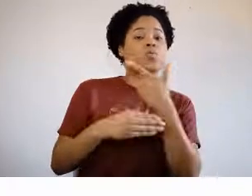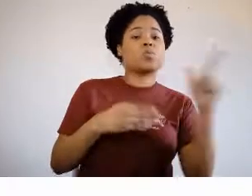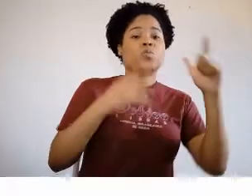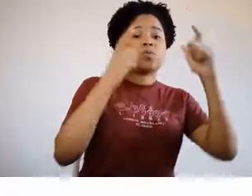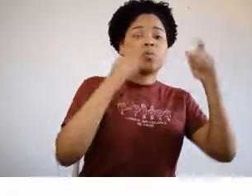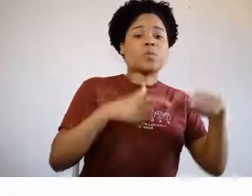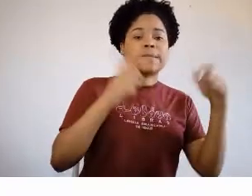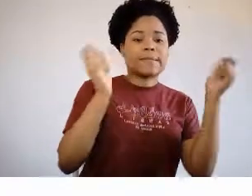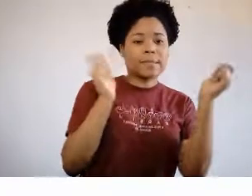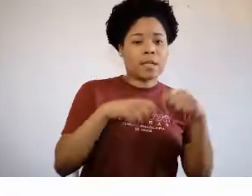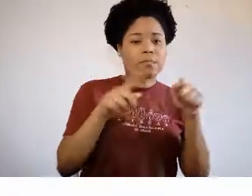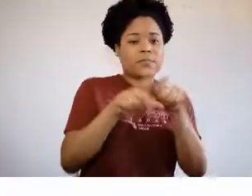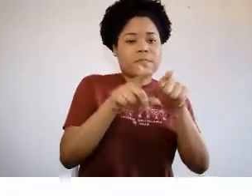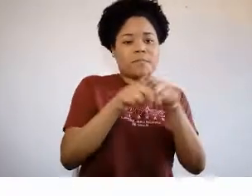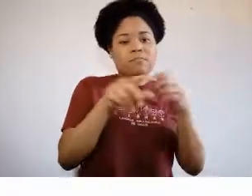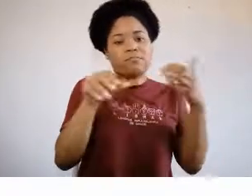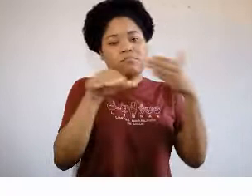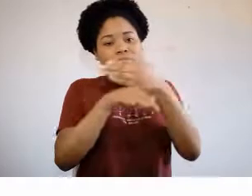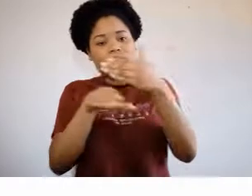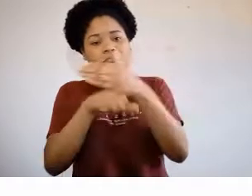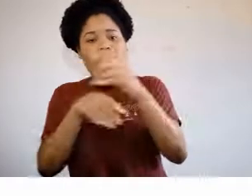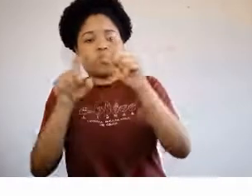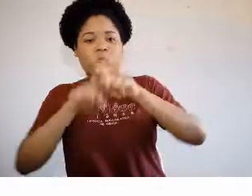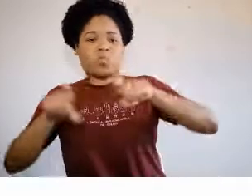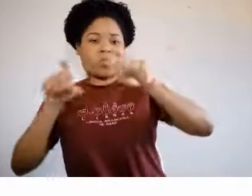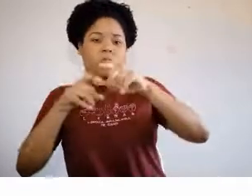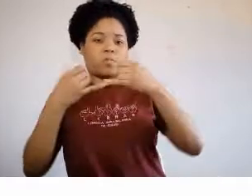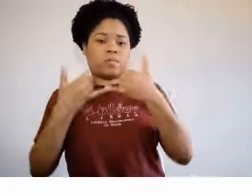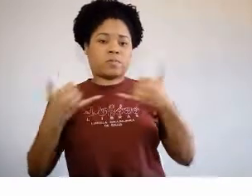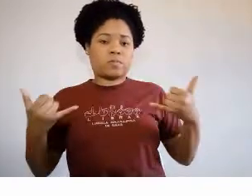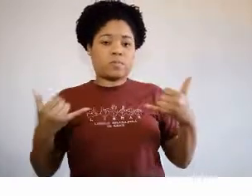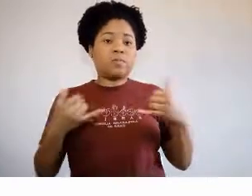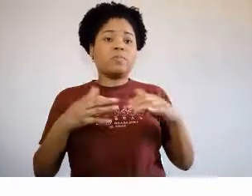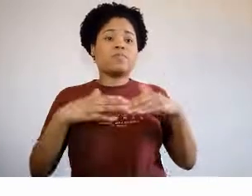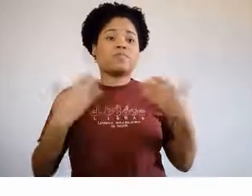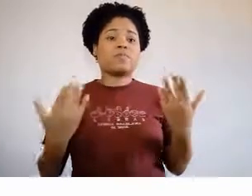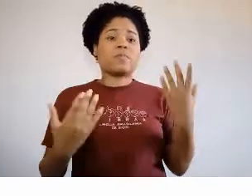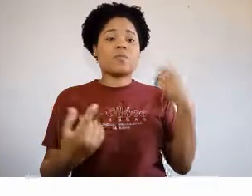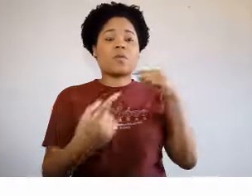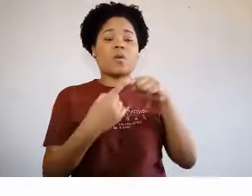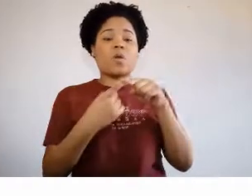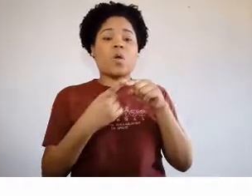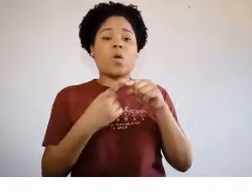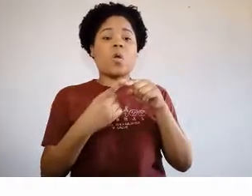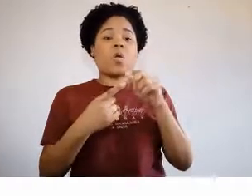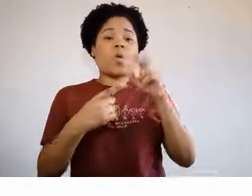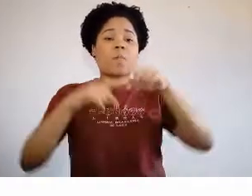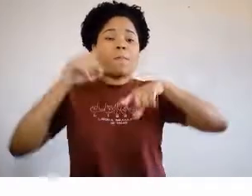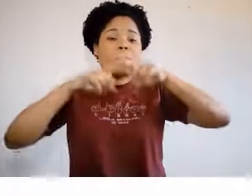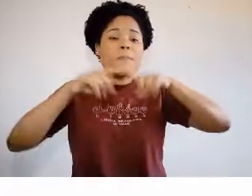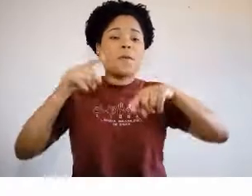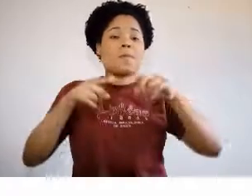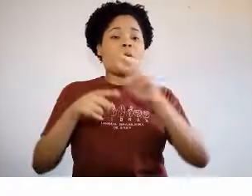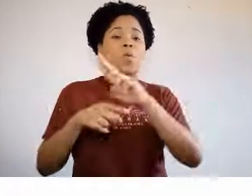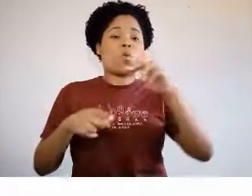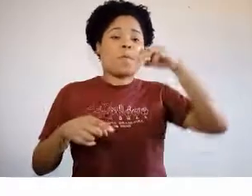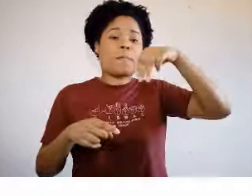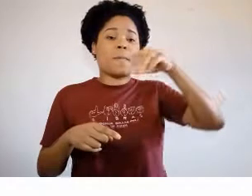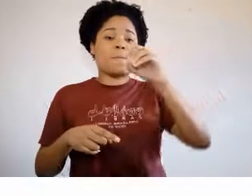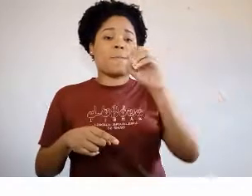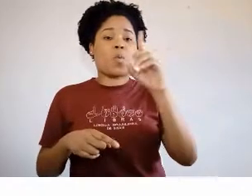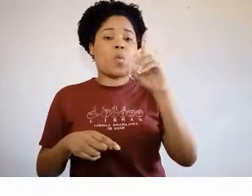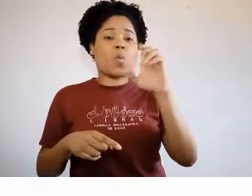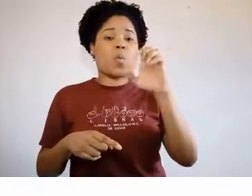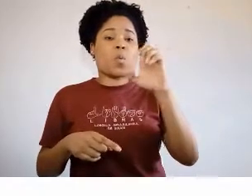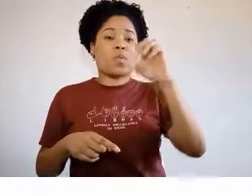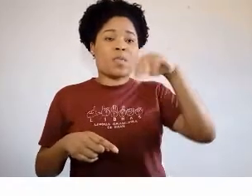da internet, de onde eu estiver, eu também consigo acessar os computadores dessa rede. Isso através de um equipamento chamado